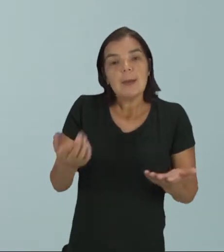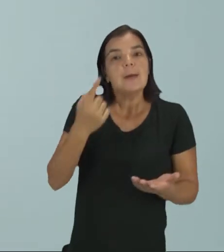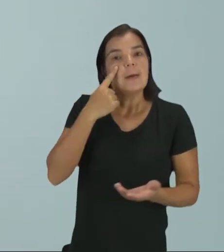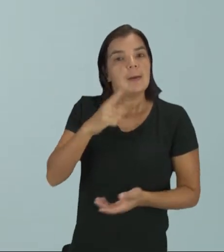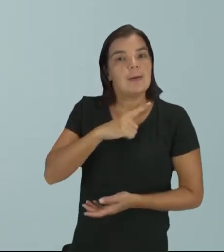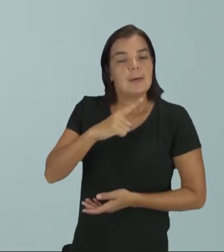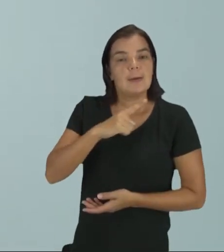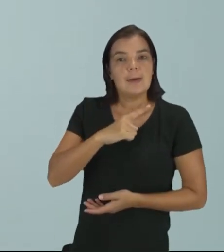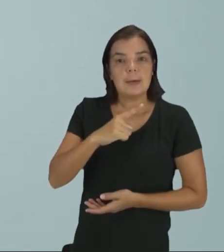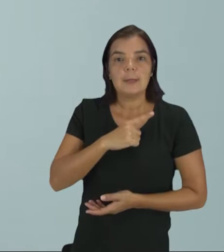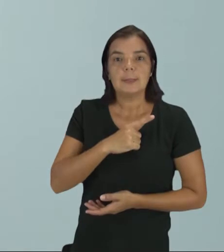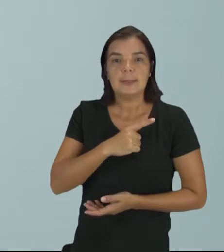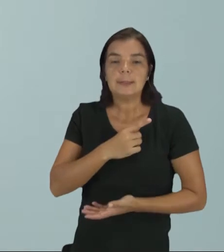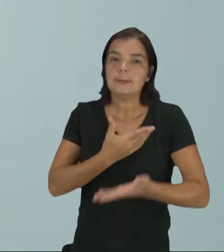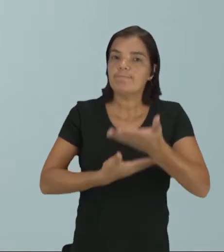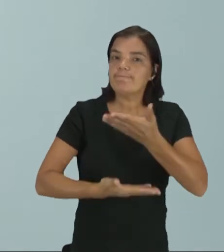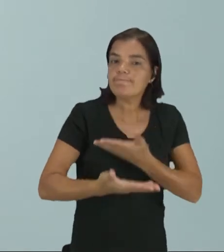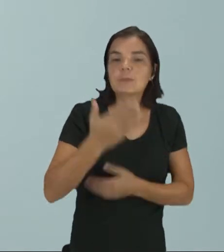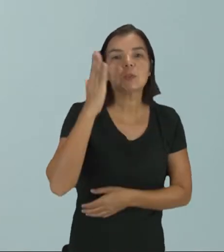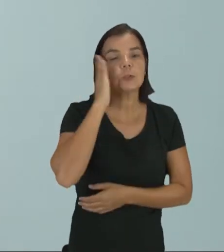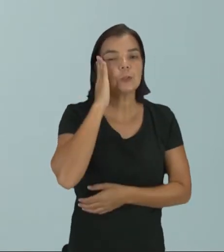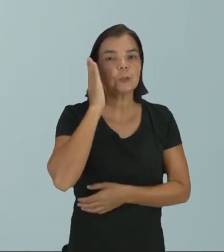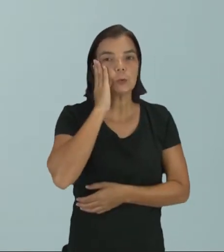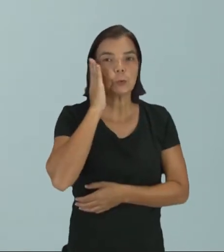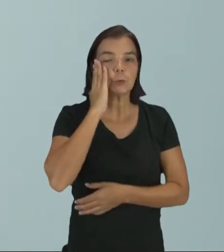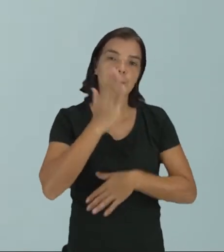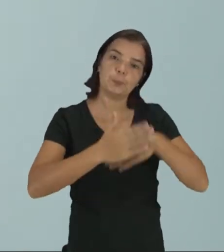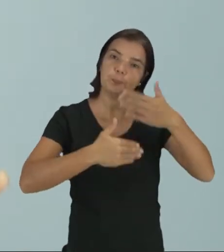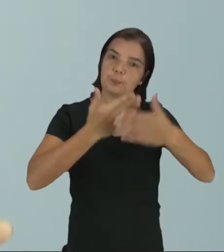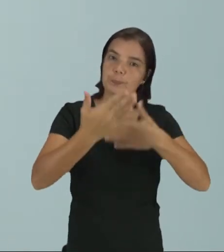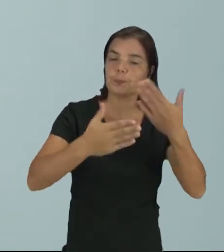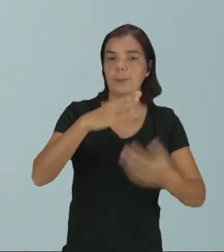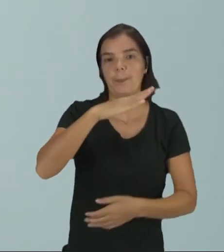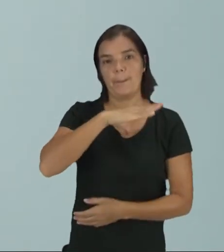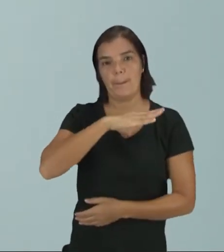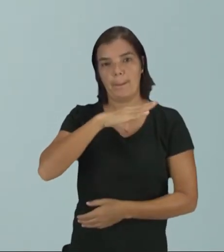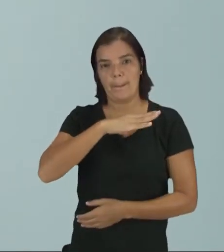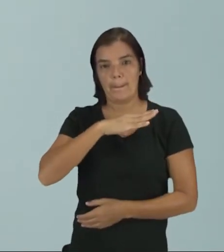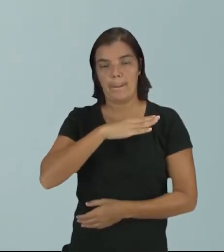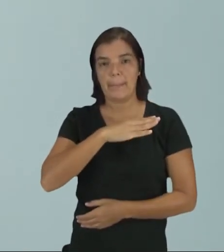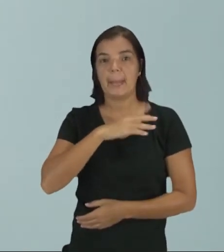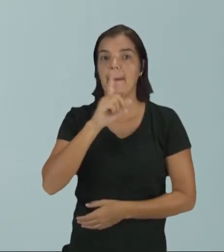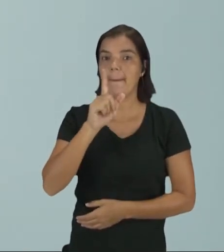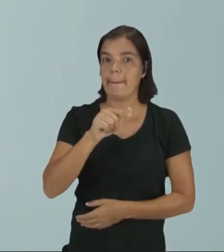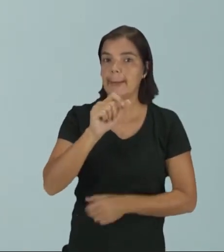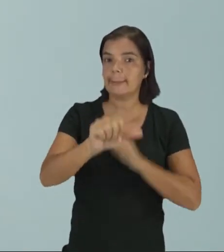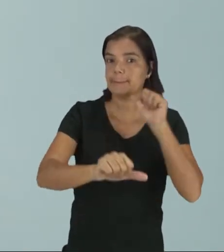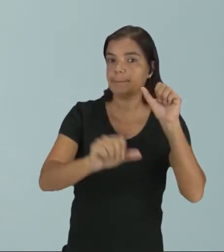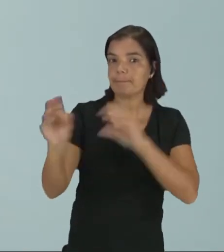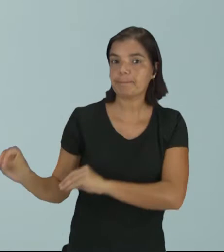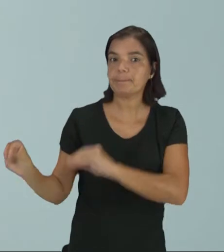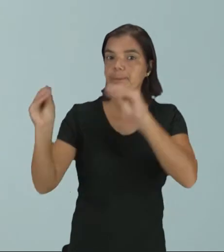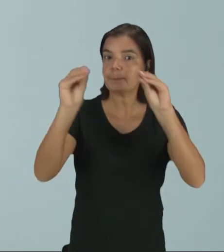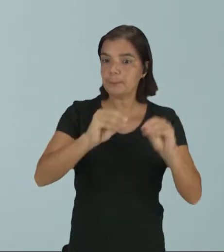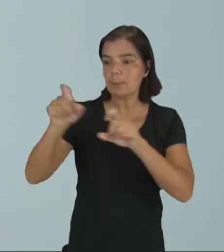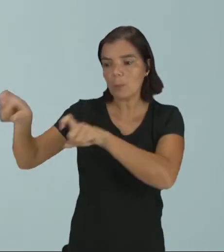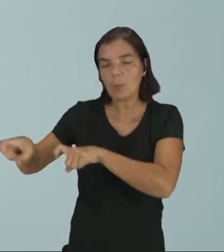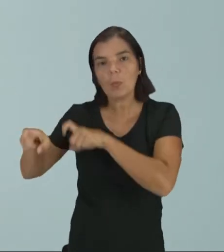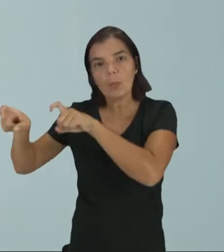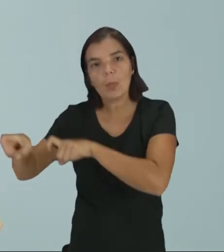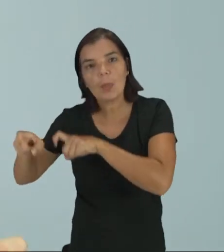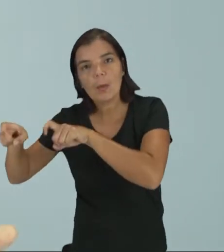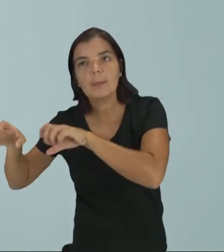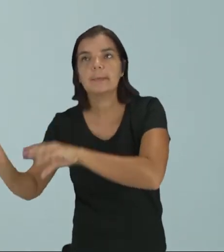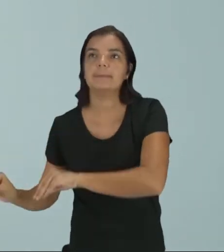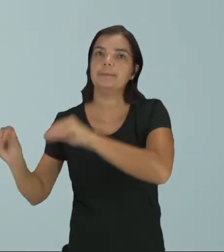vamos ter esse contraponto, esse entendimento do processo de urbanização, né, que é essa transferência de pessoas